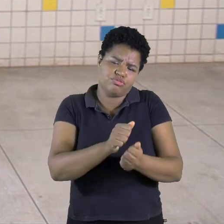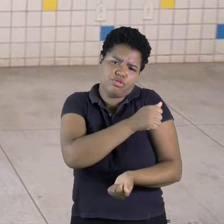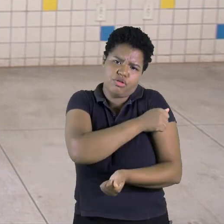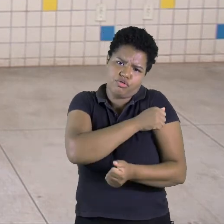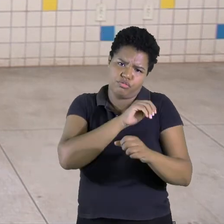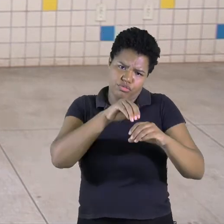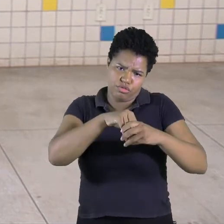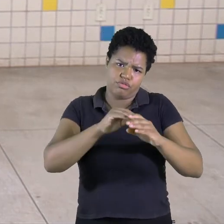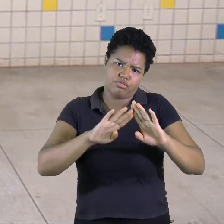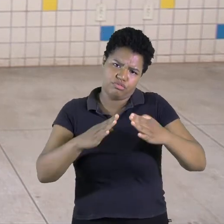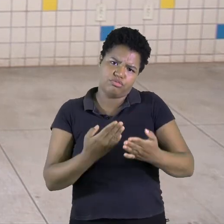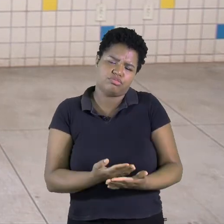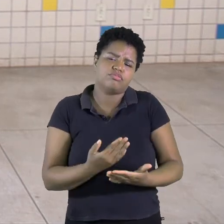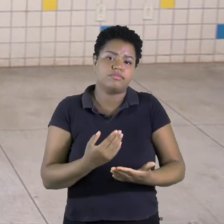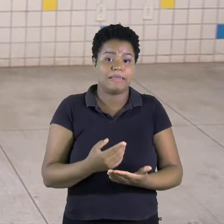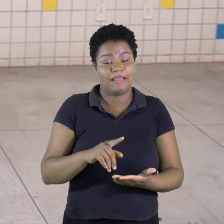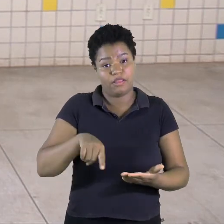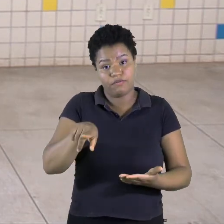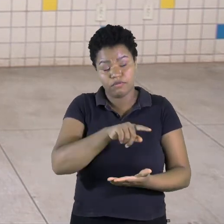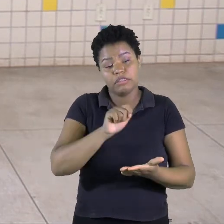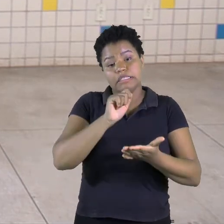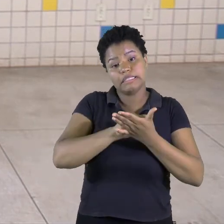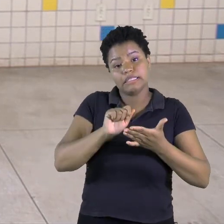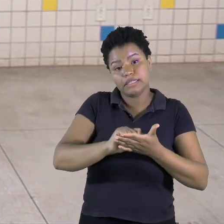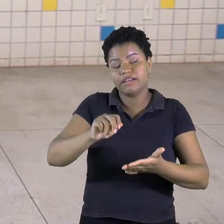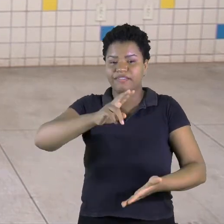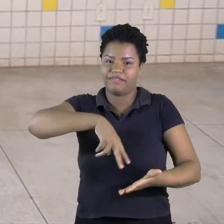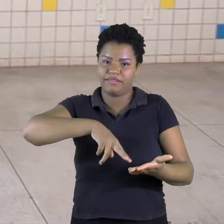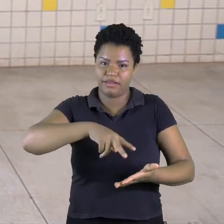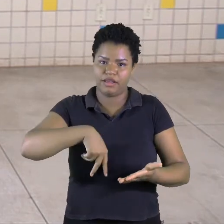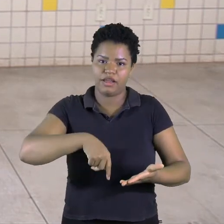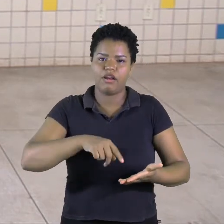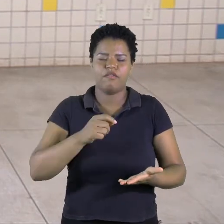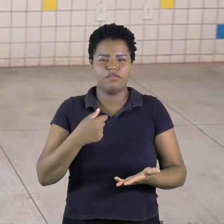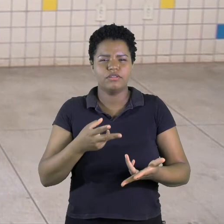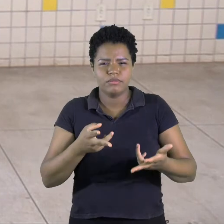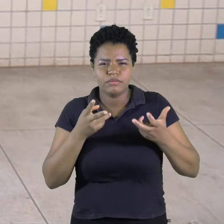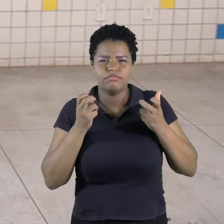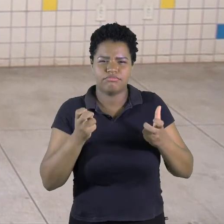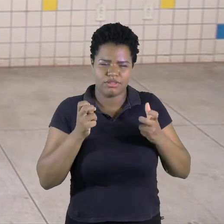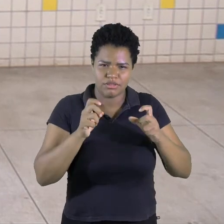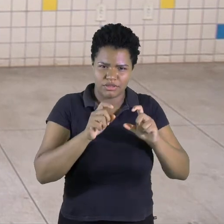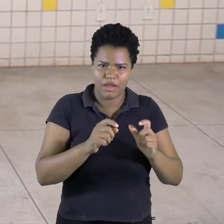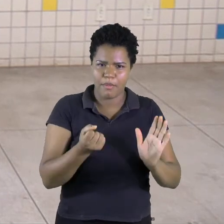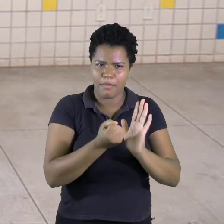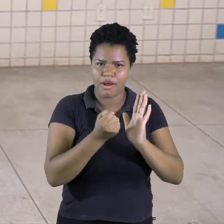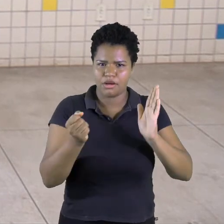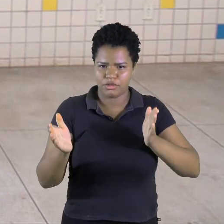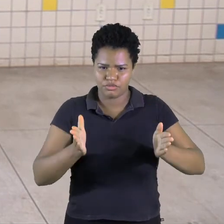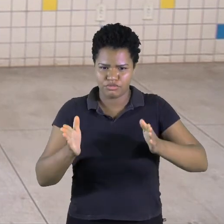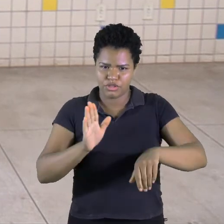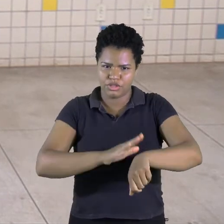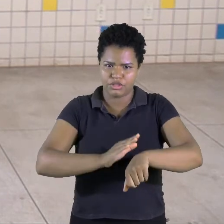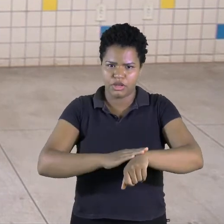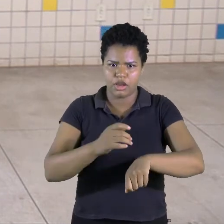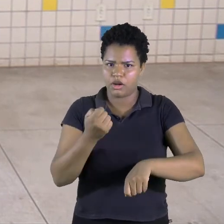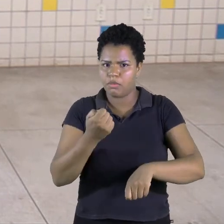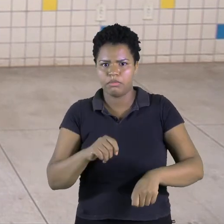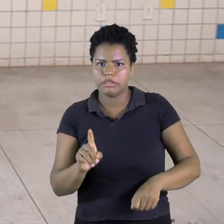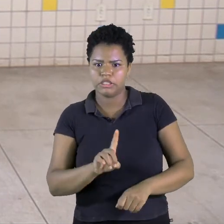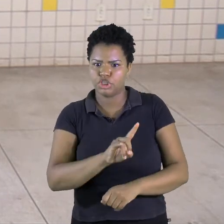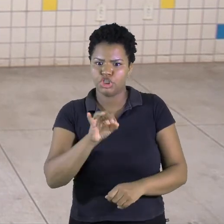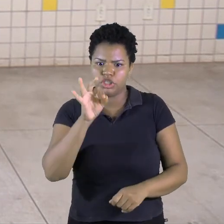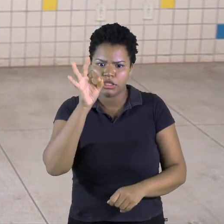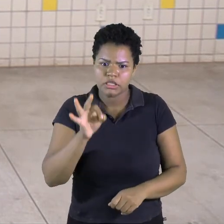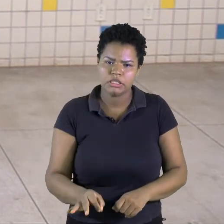forem escrever, forem ler, observe esses marcadores temporais, que não precisa estar dizendo a data tal, 5 de